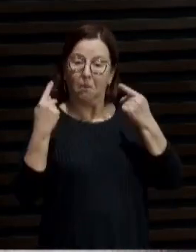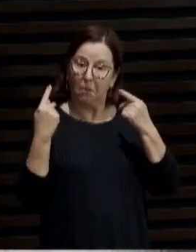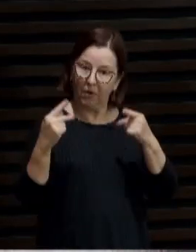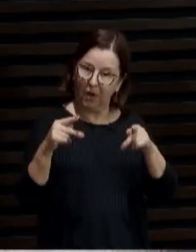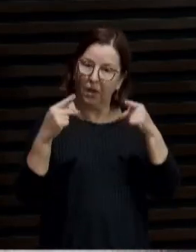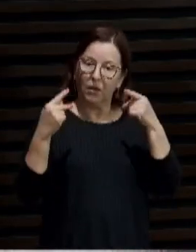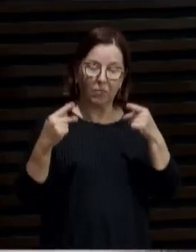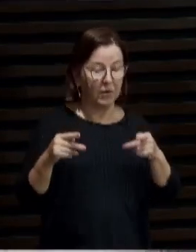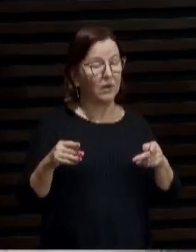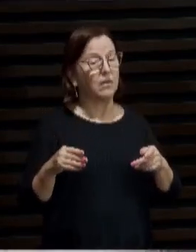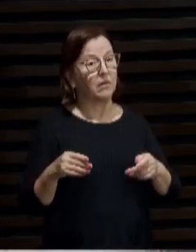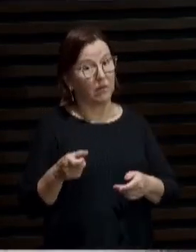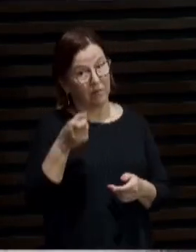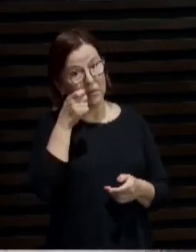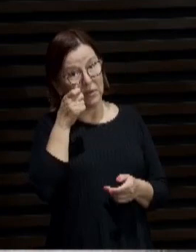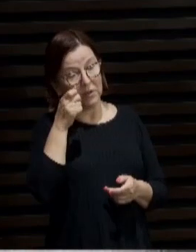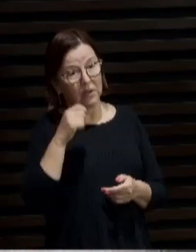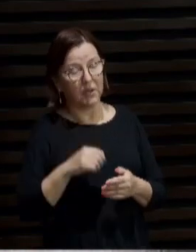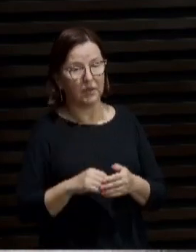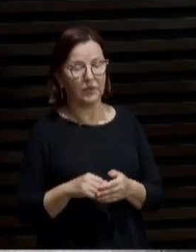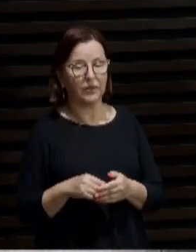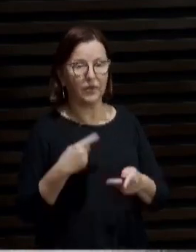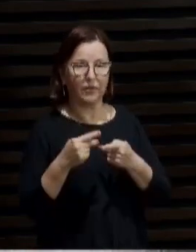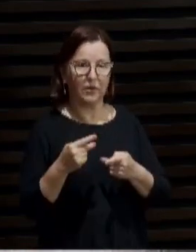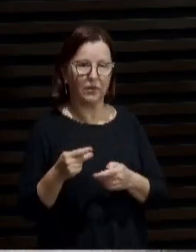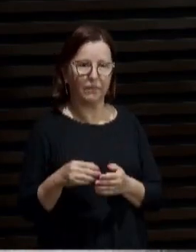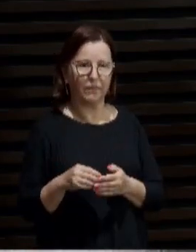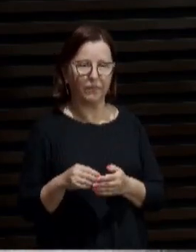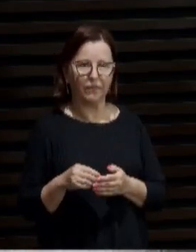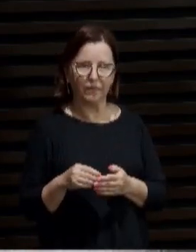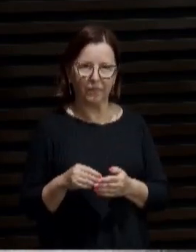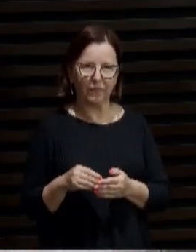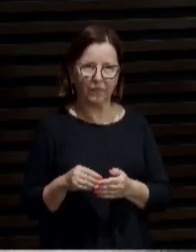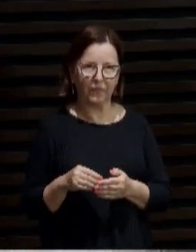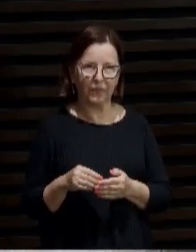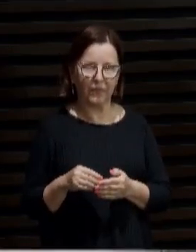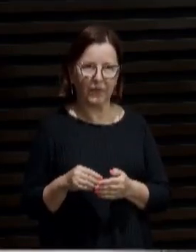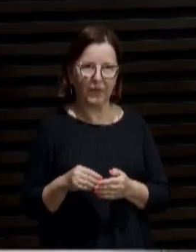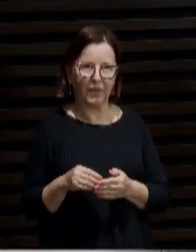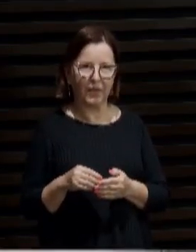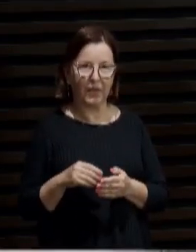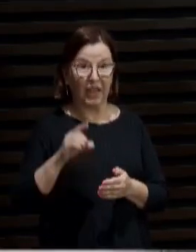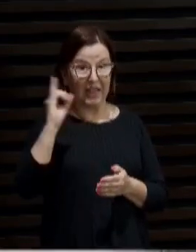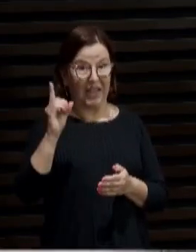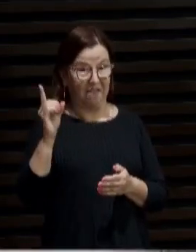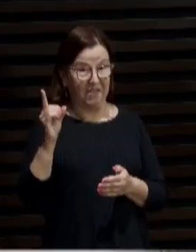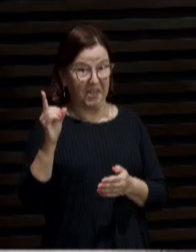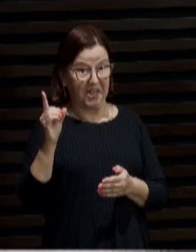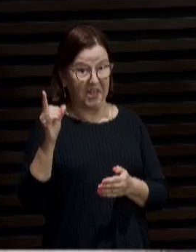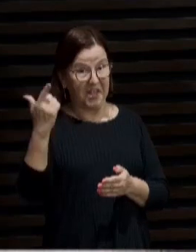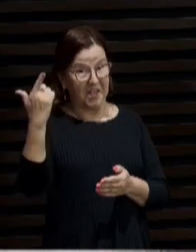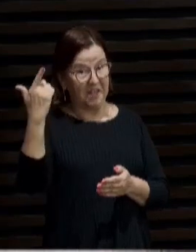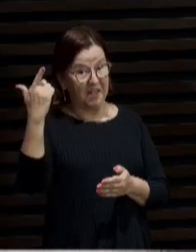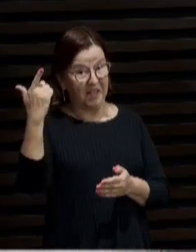interessante, assim, ele falou assim, que assim como Davi ele venceu Golias, né? Com a pedra, né?